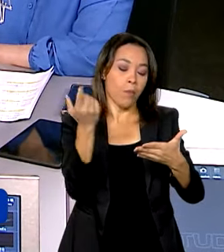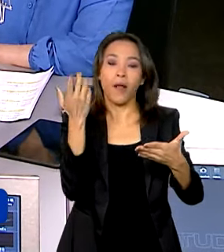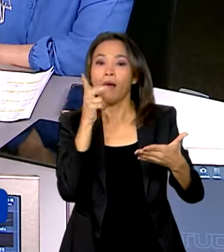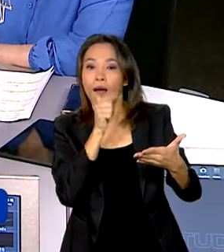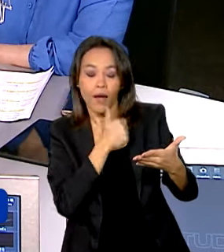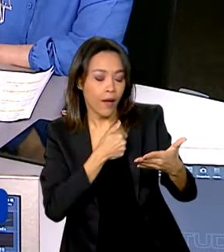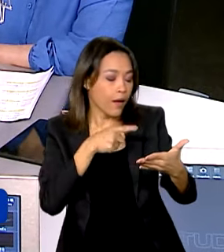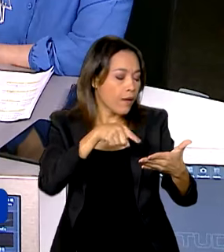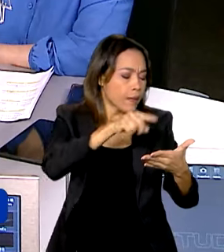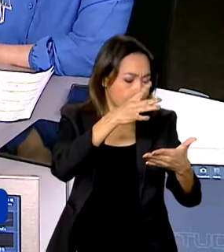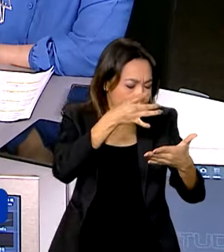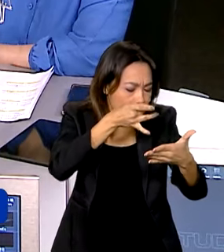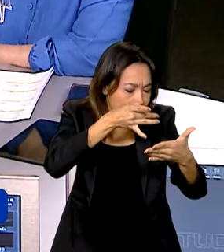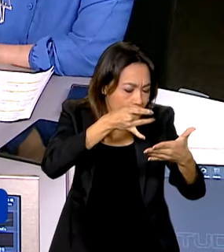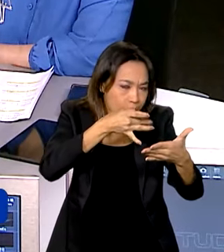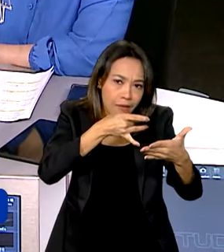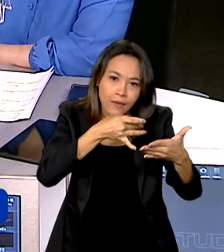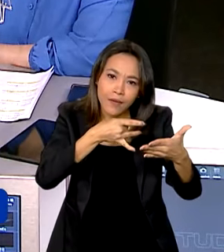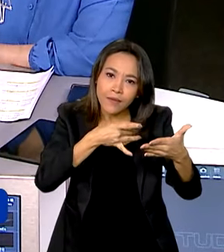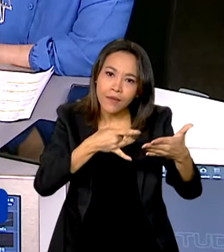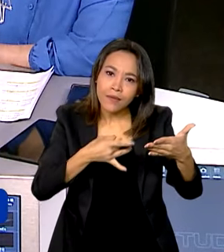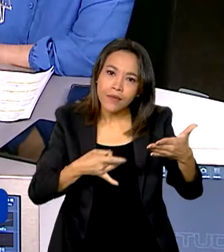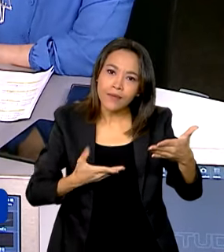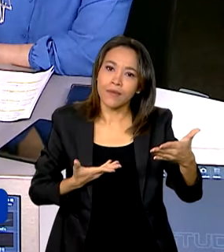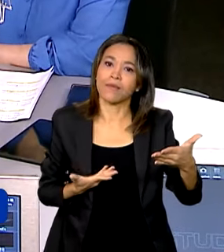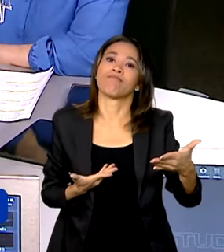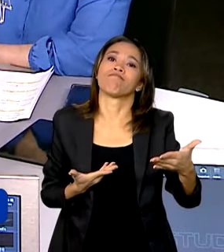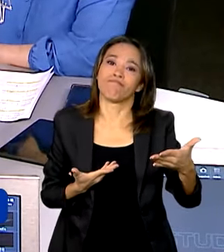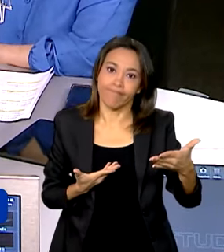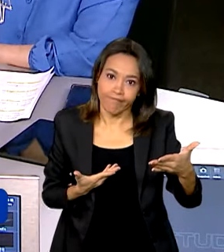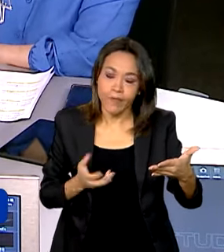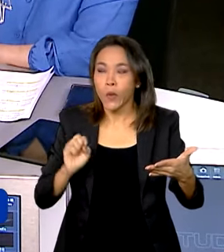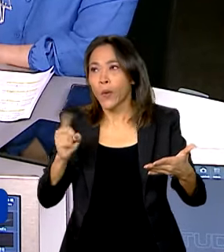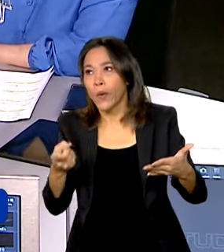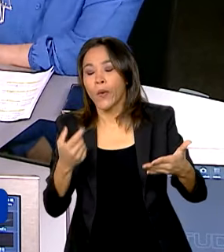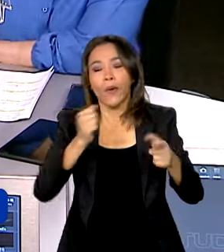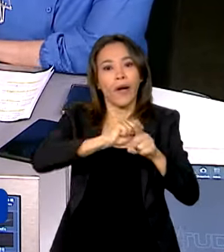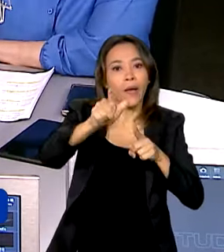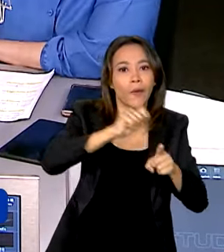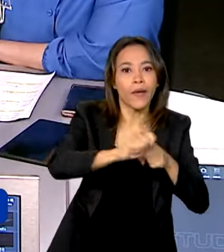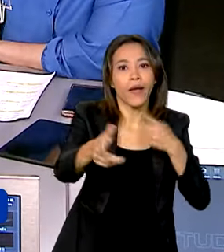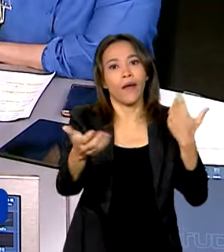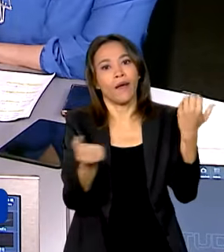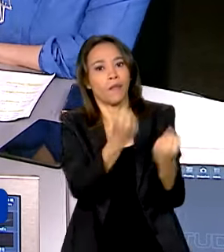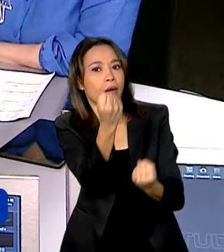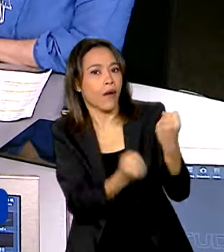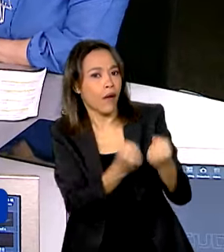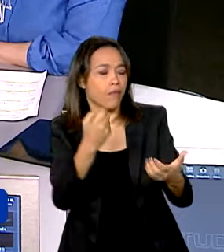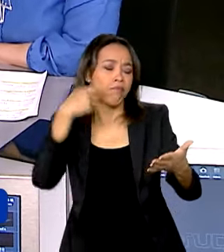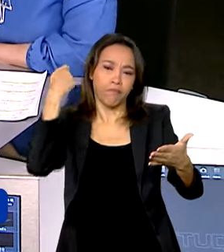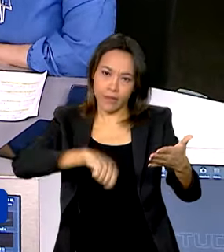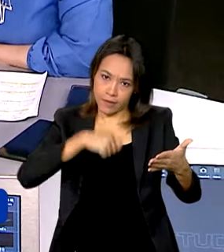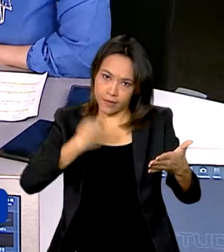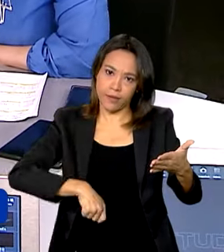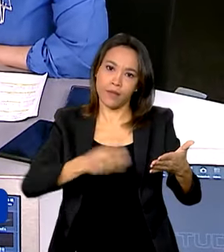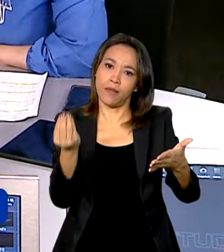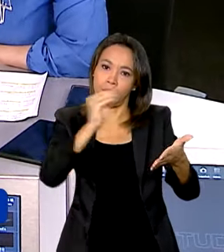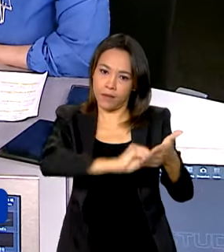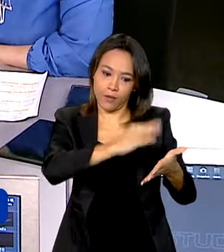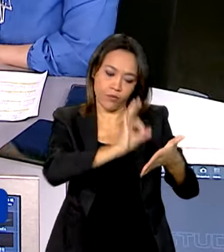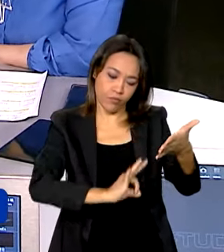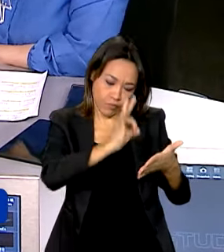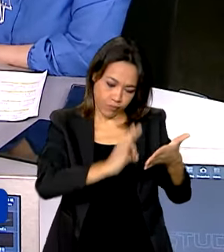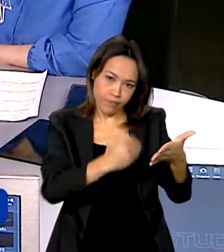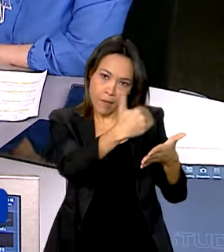água para alugar algum algum eh veículo para transp É tem que estar num plano de trabalho